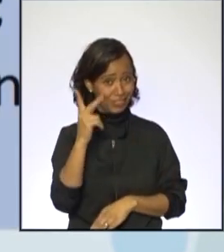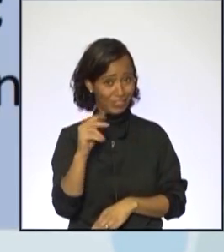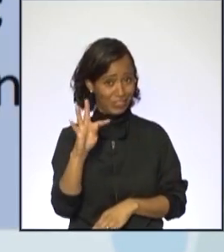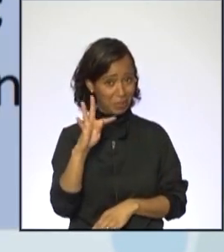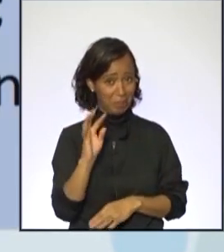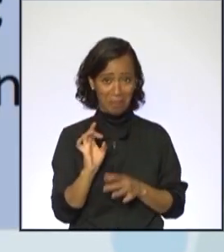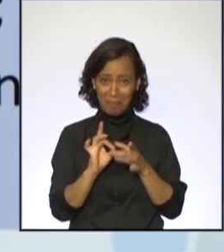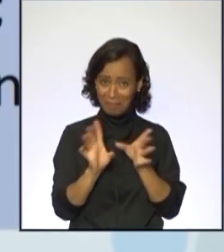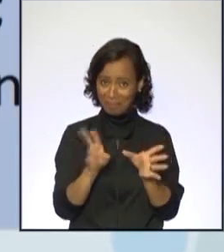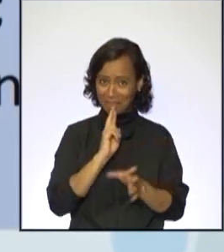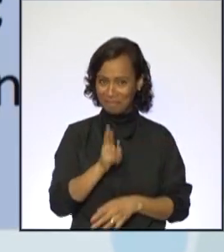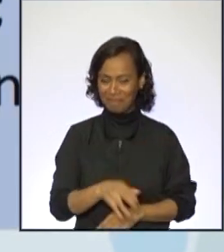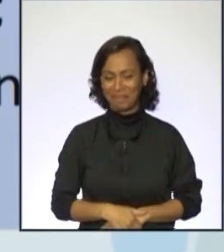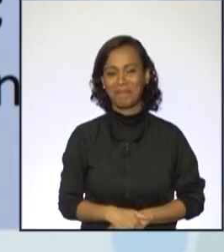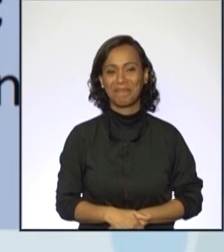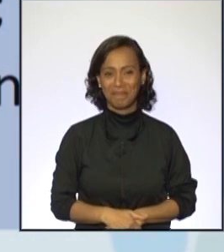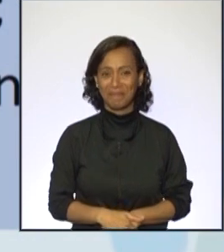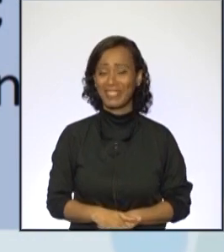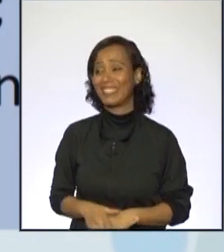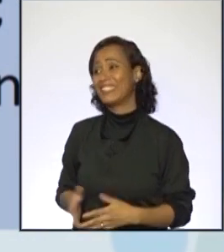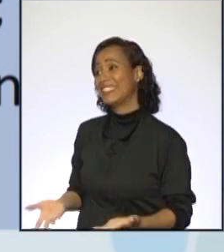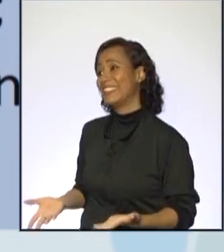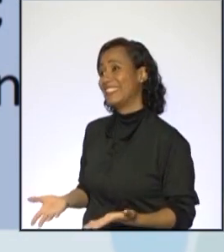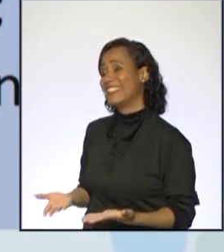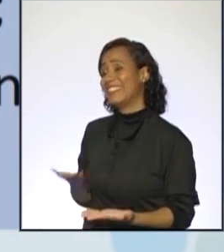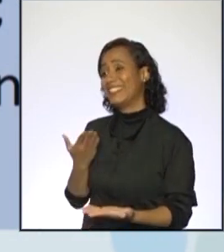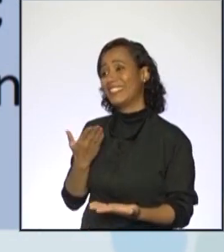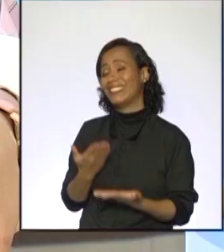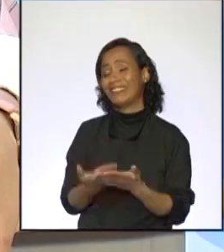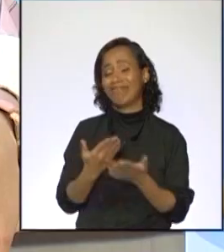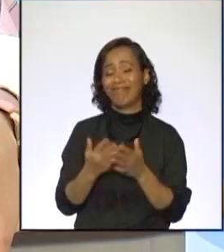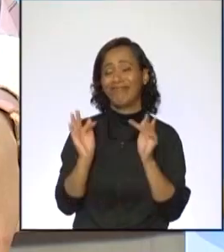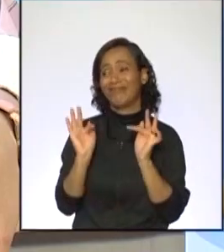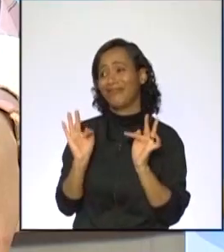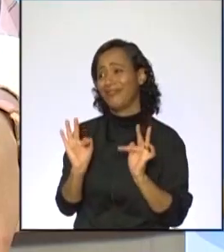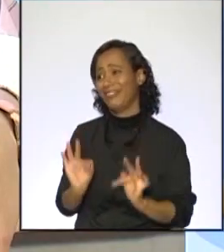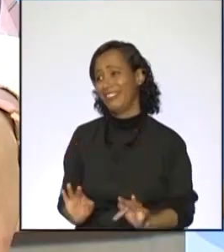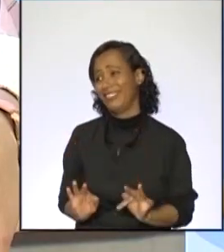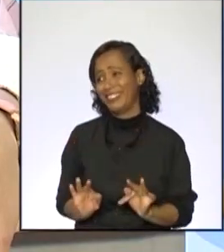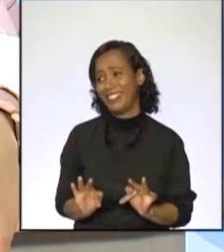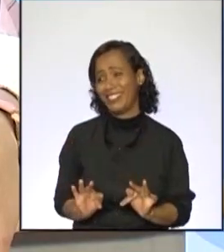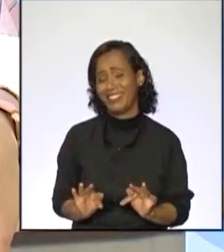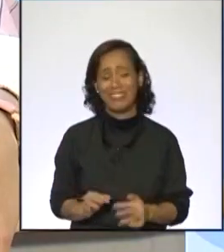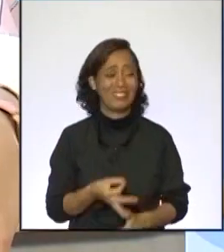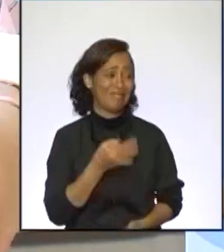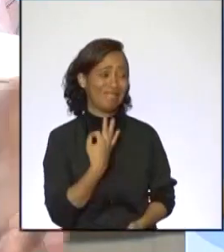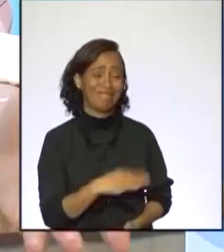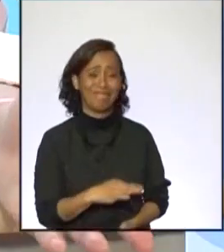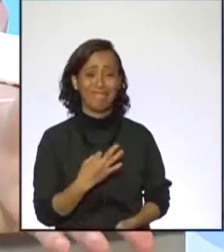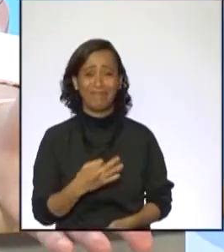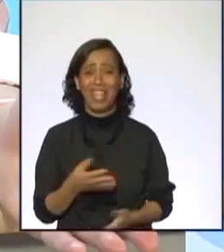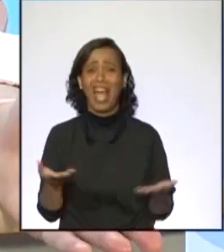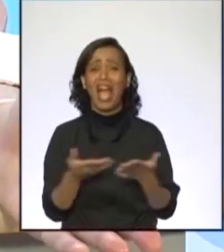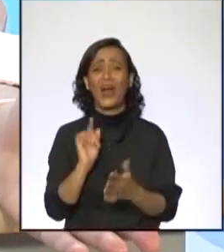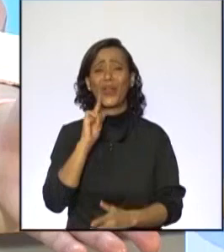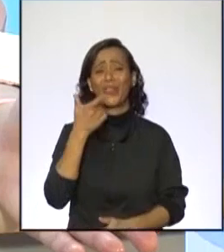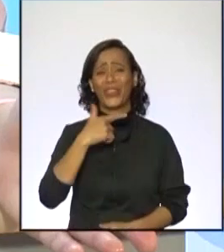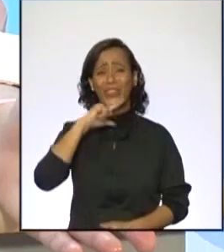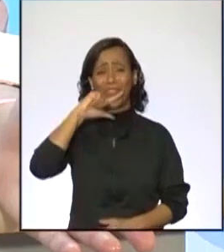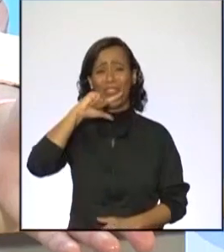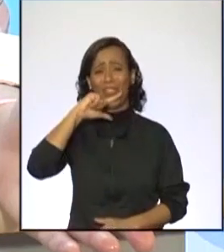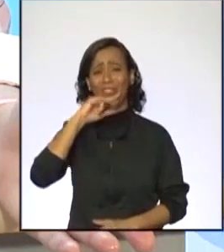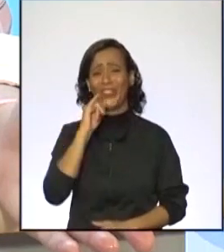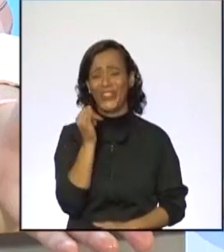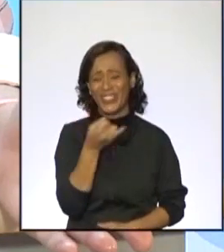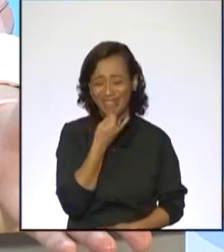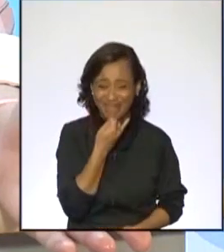Perfeito. Pois é, Roseli, chegamos Olha, ao final. agora chegou a hora triste, né? Para nós, uma hora triste porque a gente vai parar de